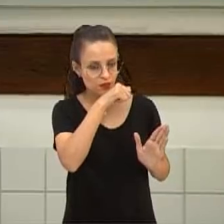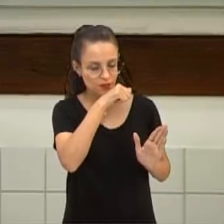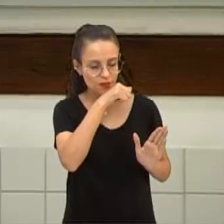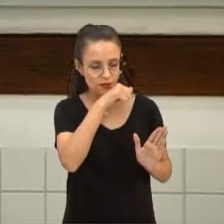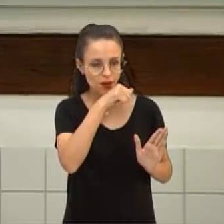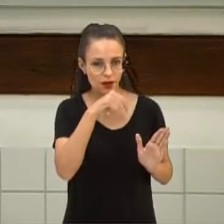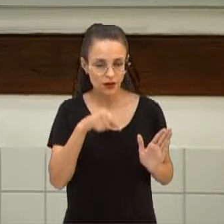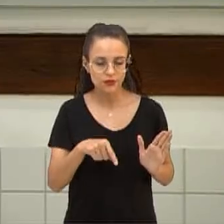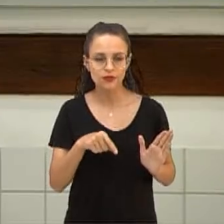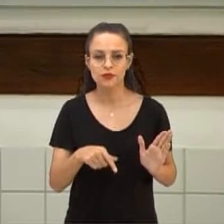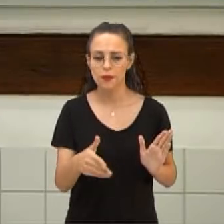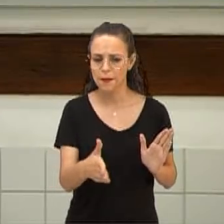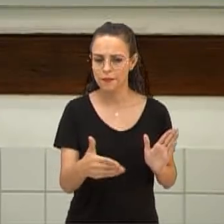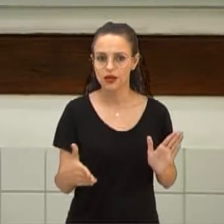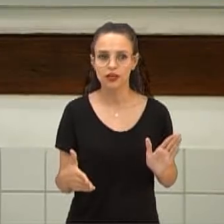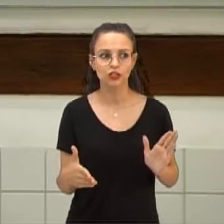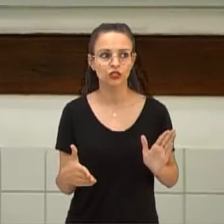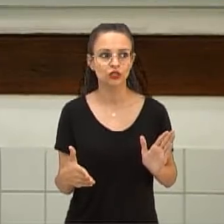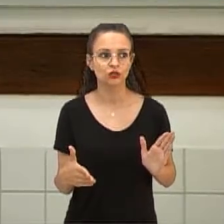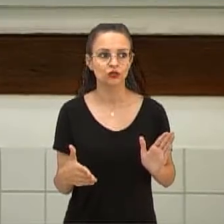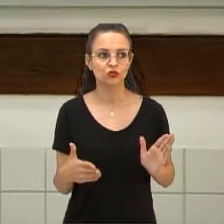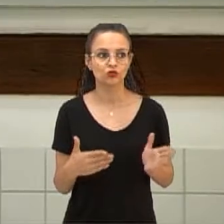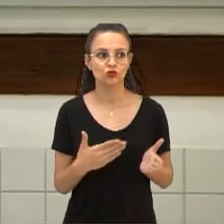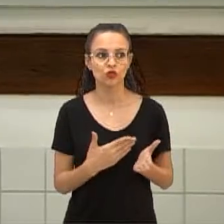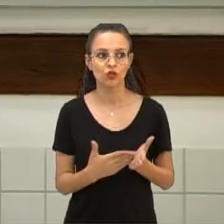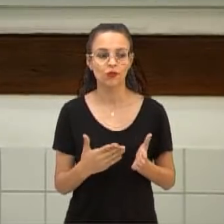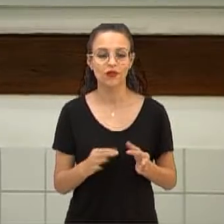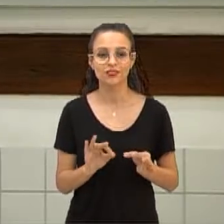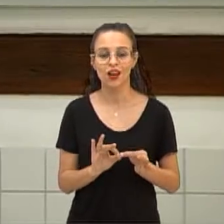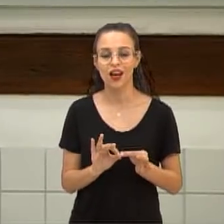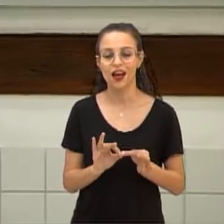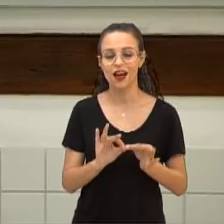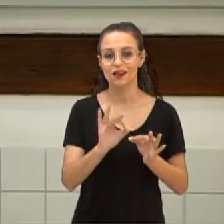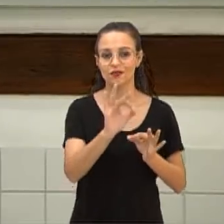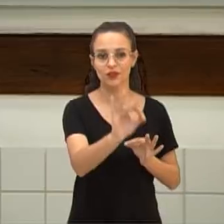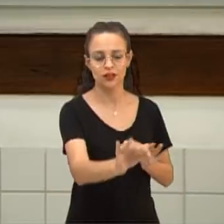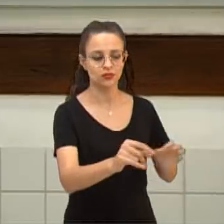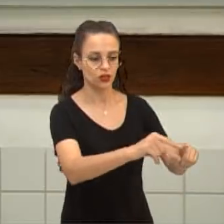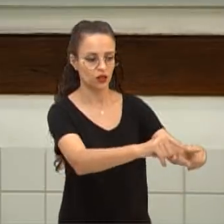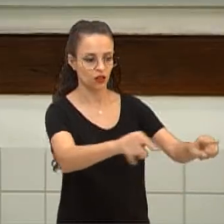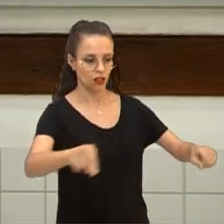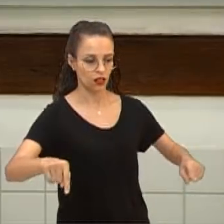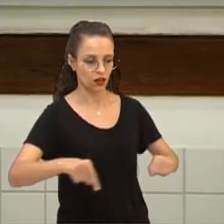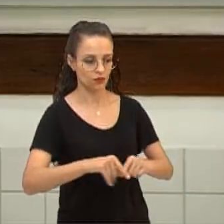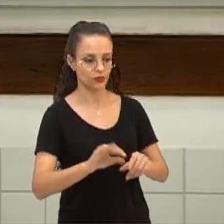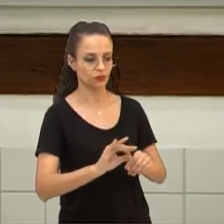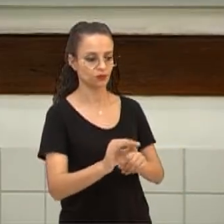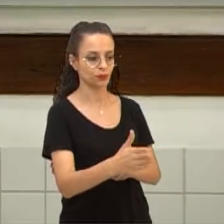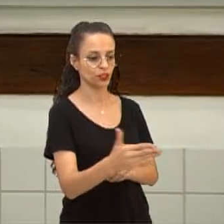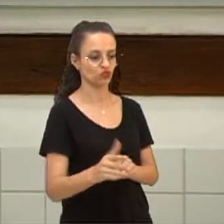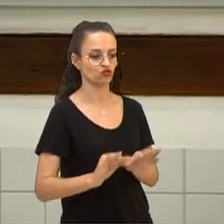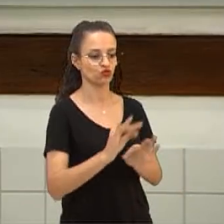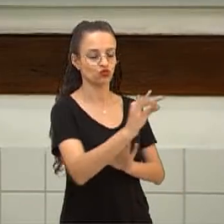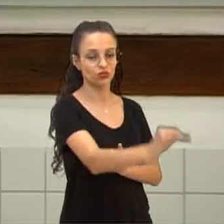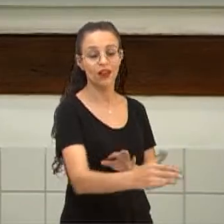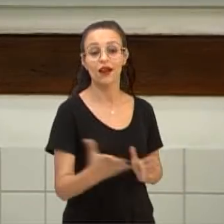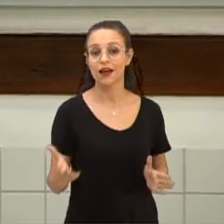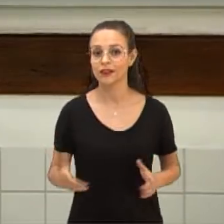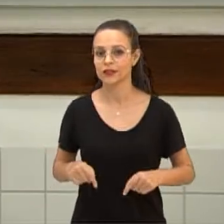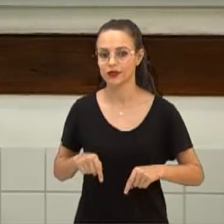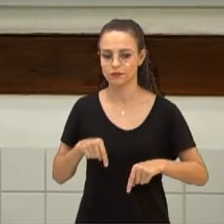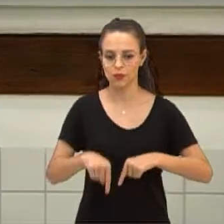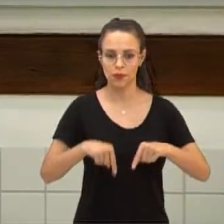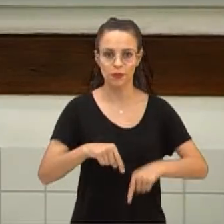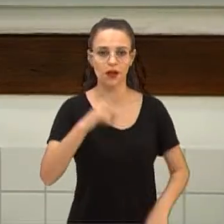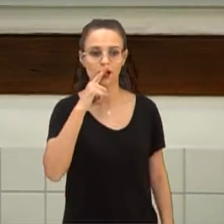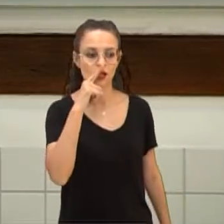serviam de alimento para ele, começaram a ficar um pouquinho mais afastados da margem. O que aconteceu com esses flamingos? Eles precisavam se locomover um pouquinho